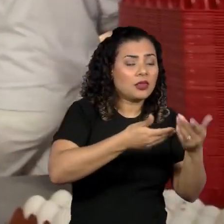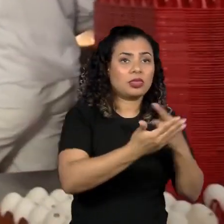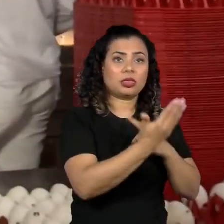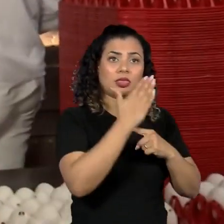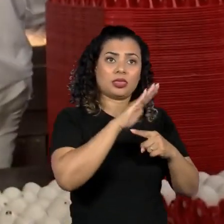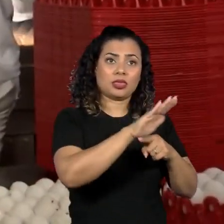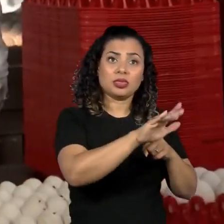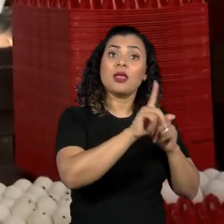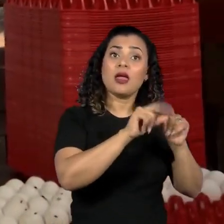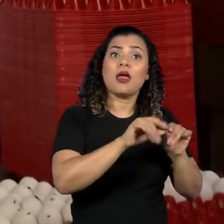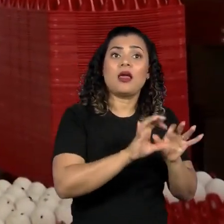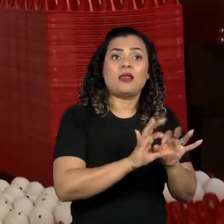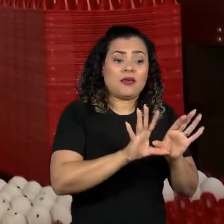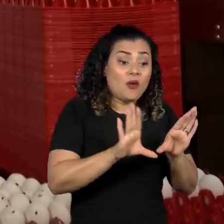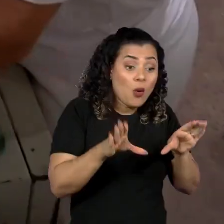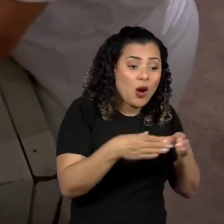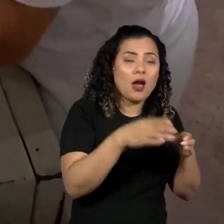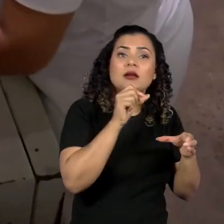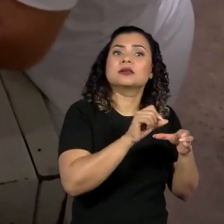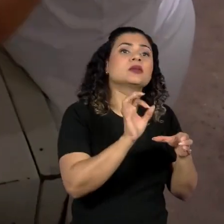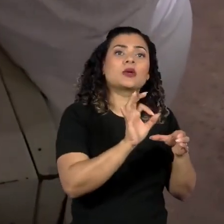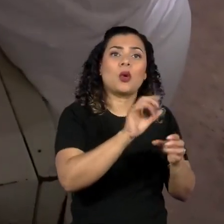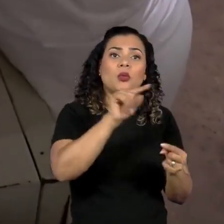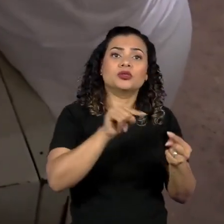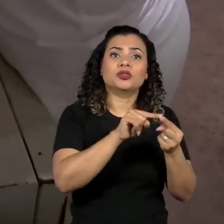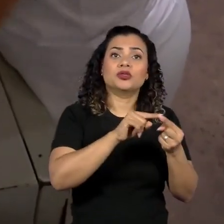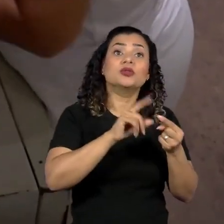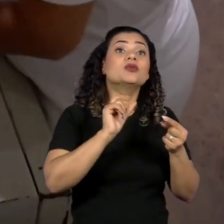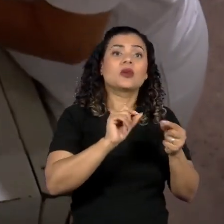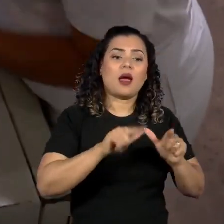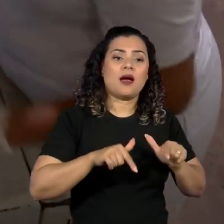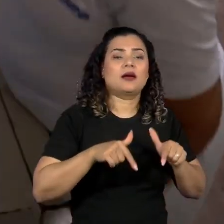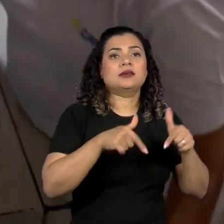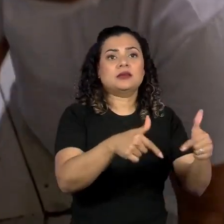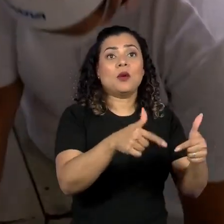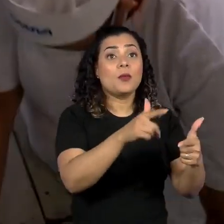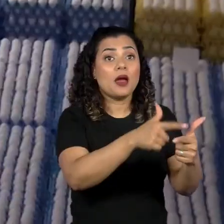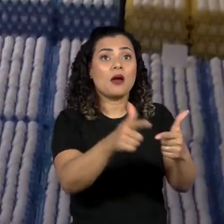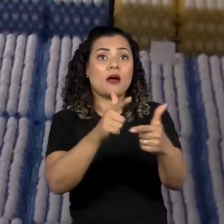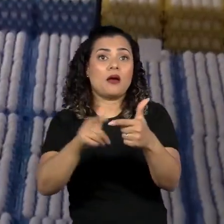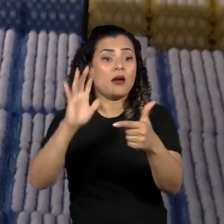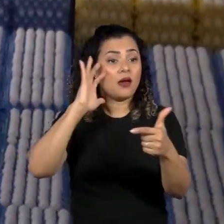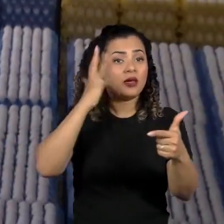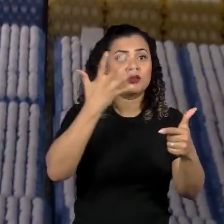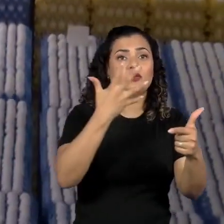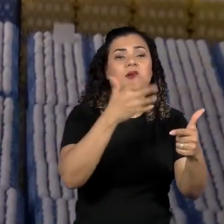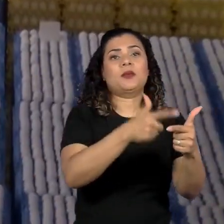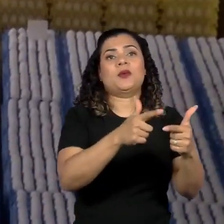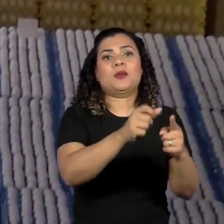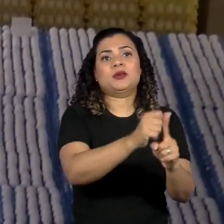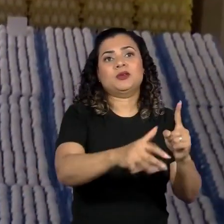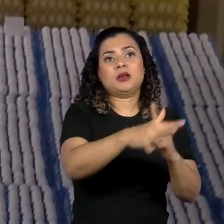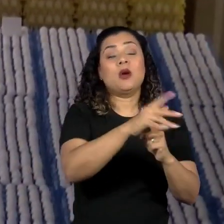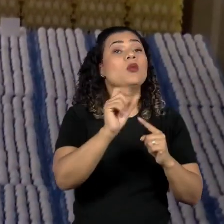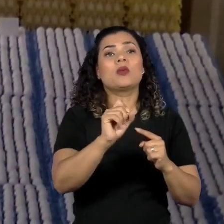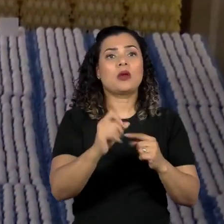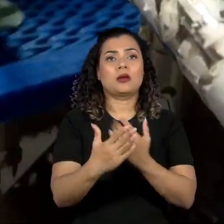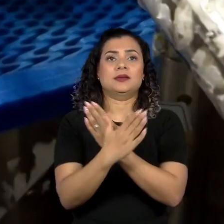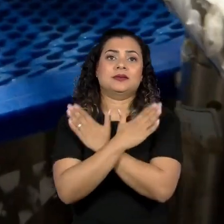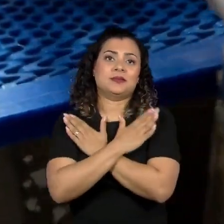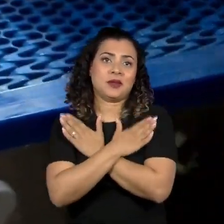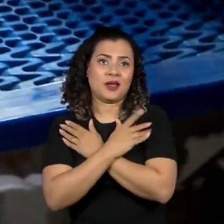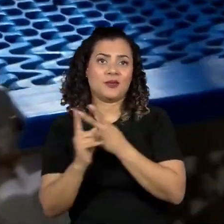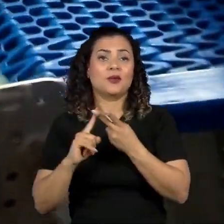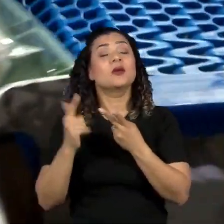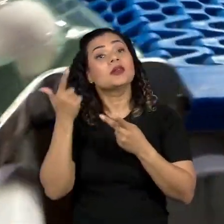que inicialmente é organizado para trazer respostas a problemas sociais, que era desemprego e acesso